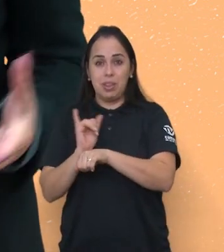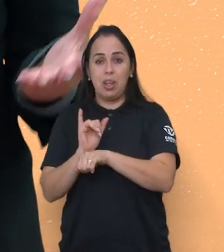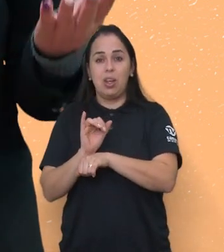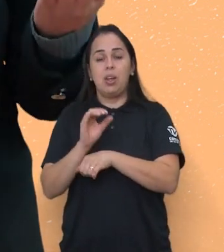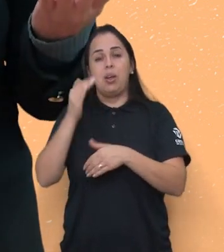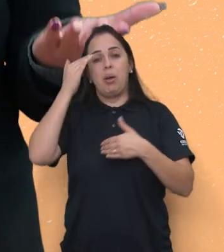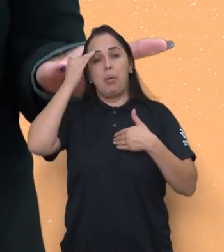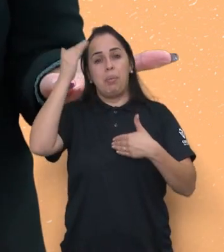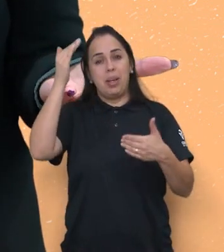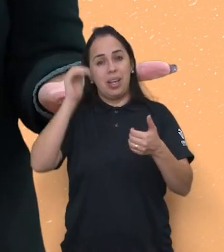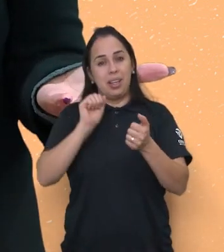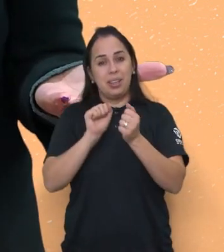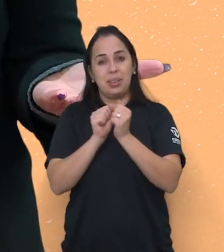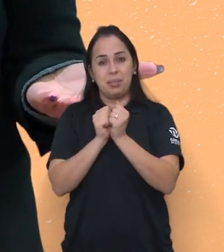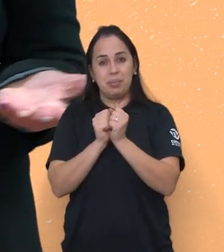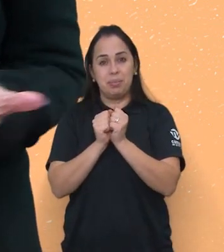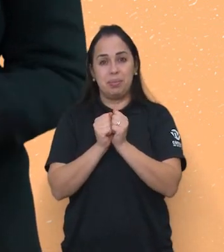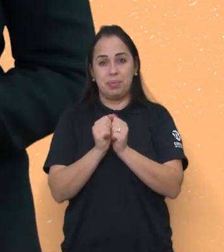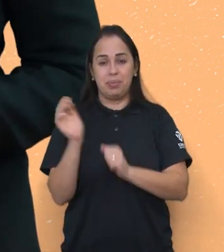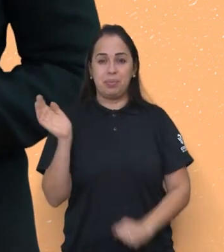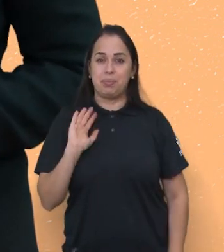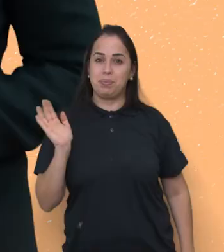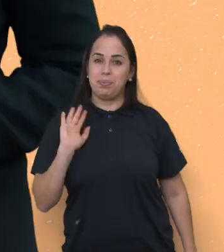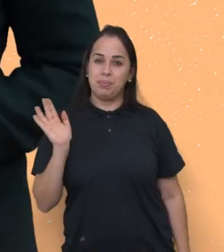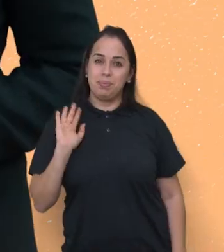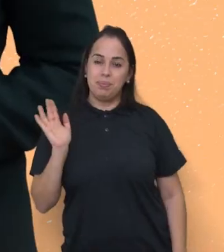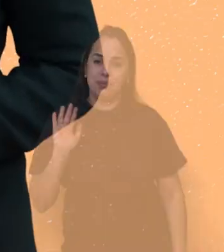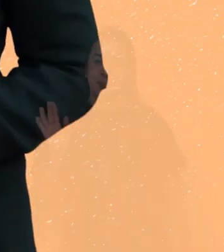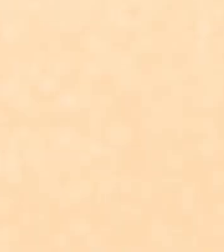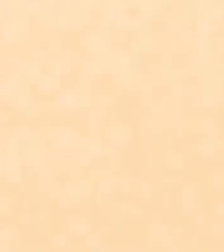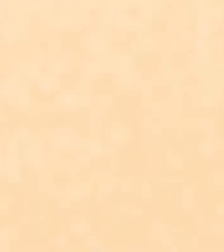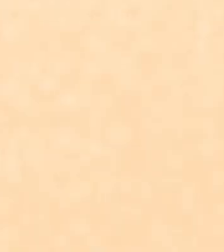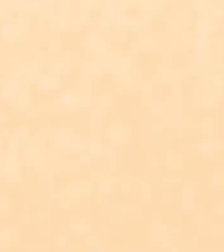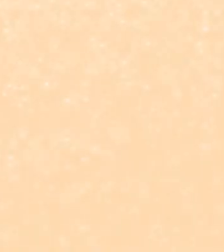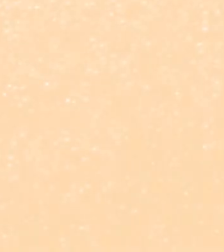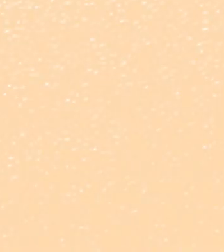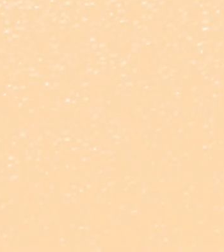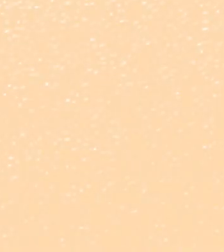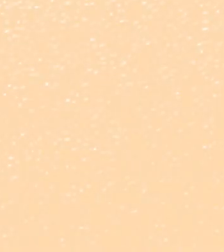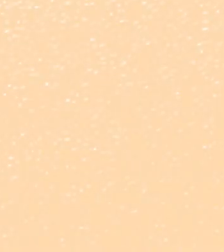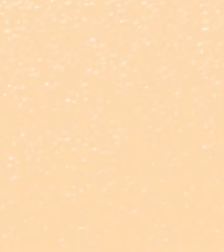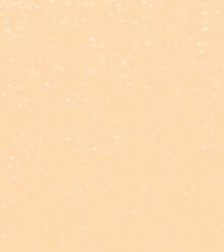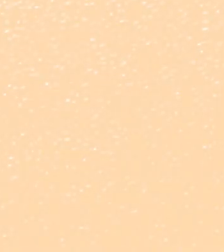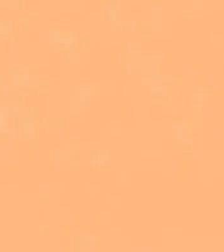YouTube obrigada pela companhia e até a próxima a